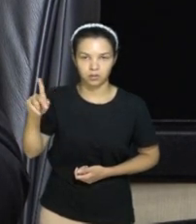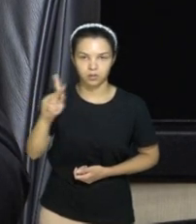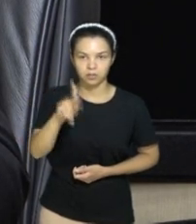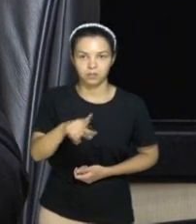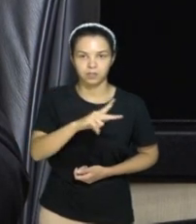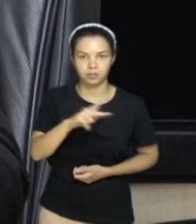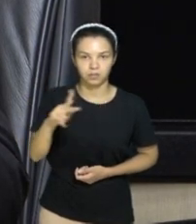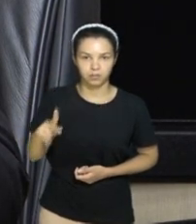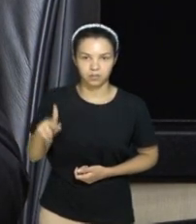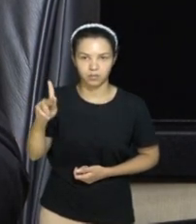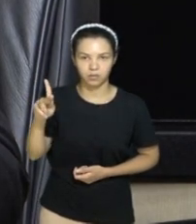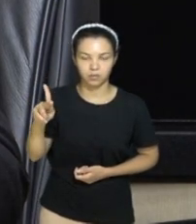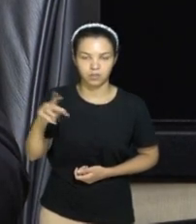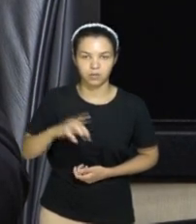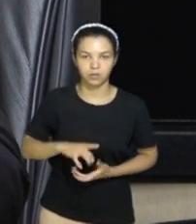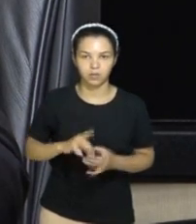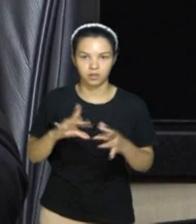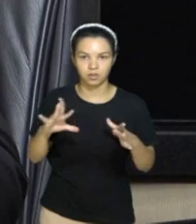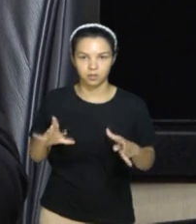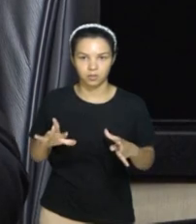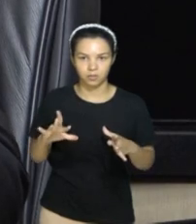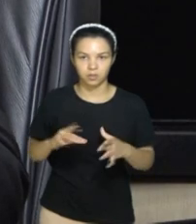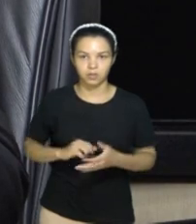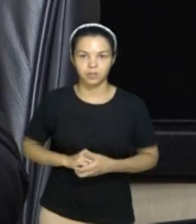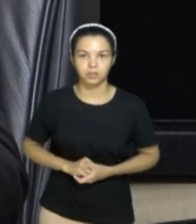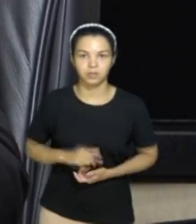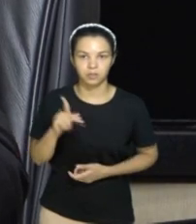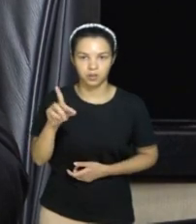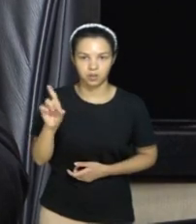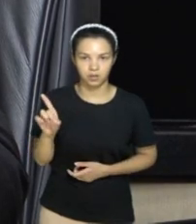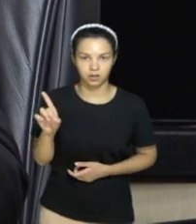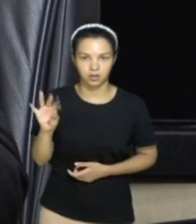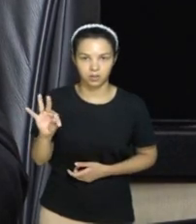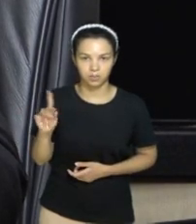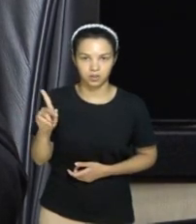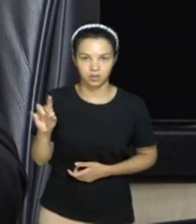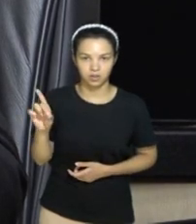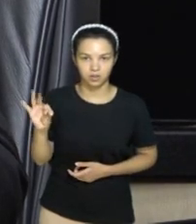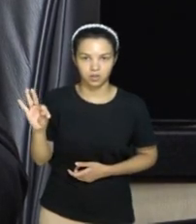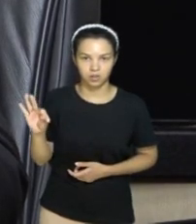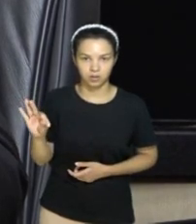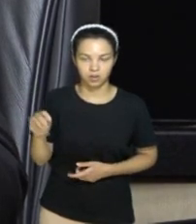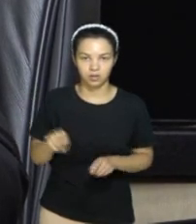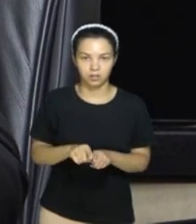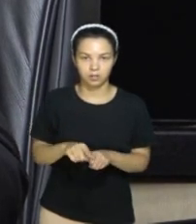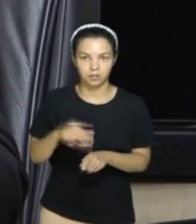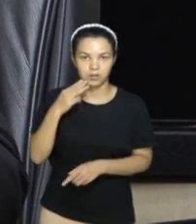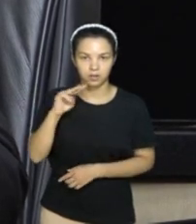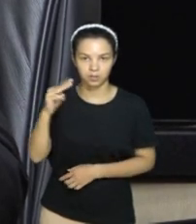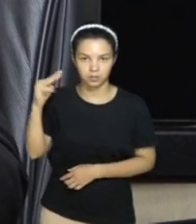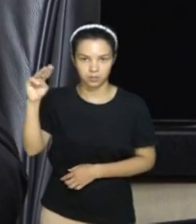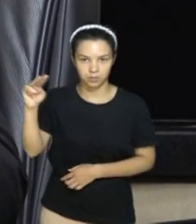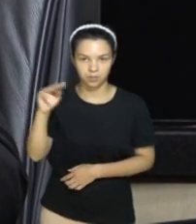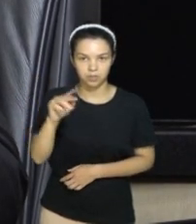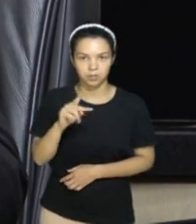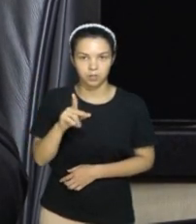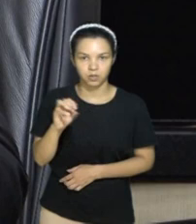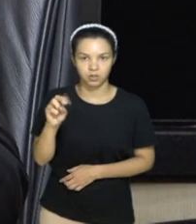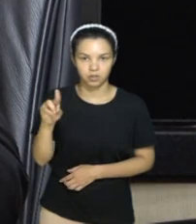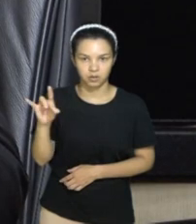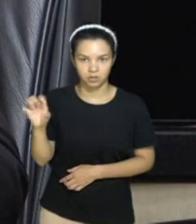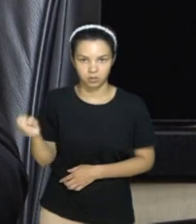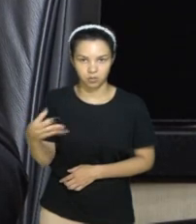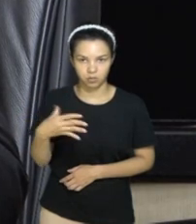Baldo de Cera bloco democracia PT PDT e Mateus cadorin bloco podemos novo republicanos